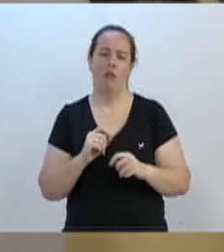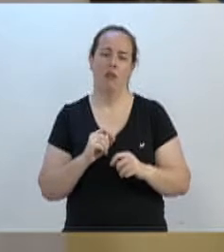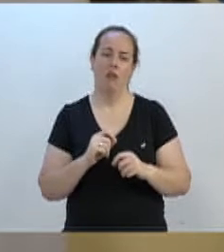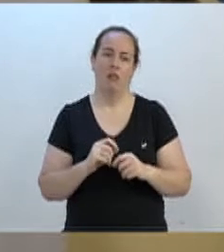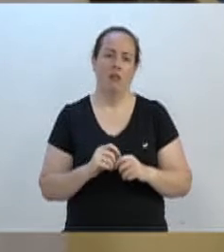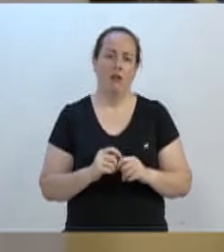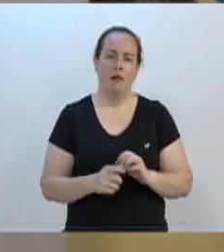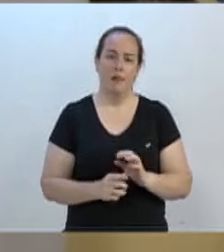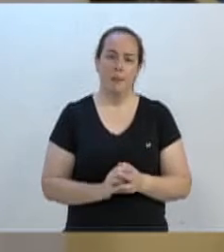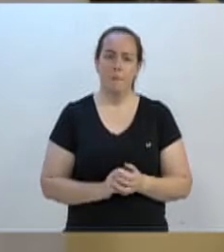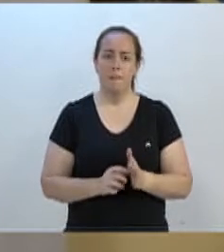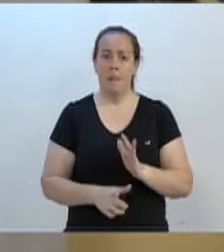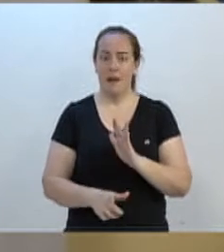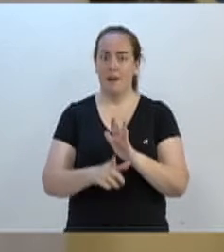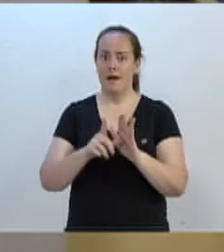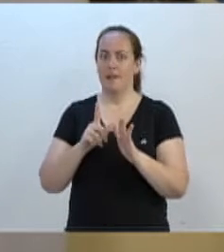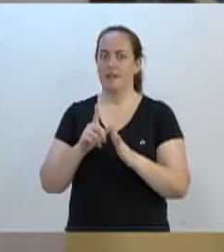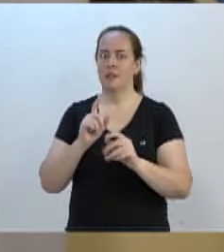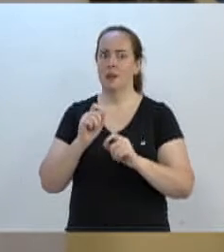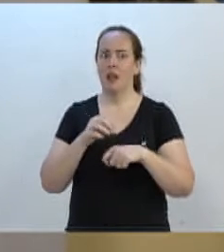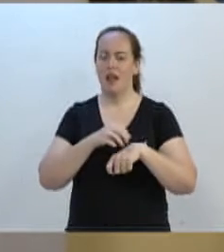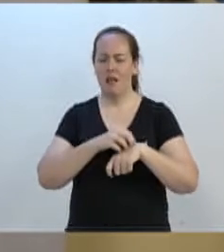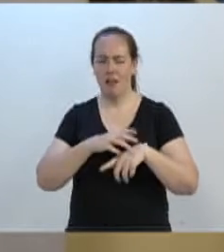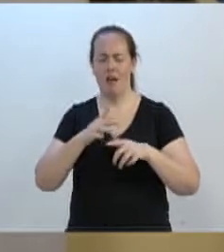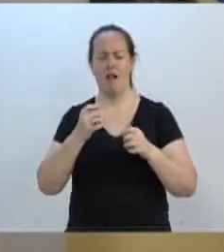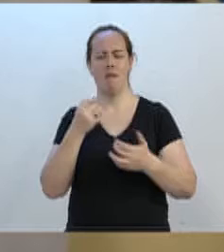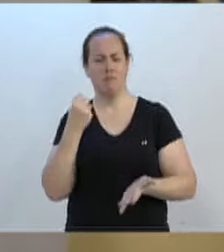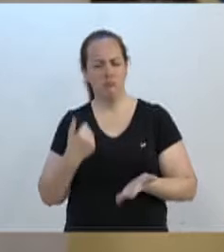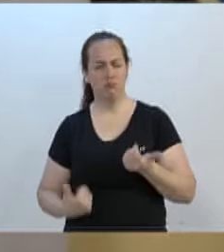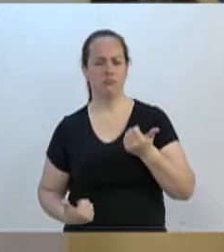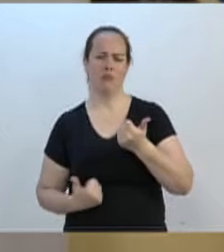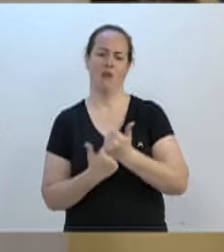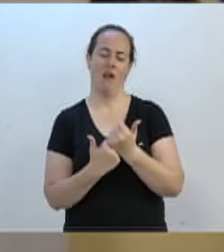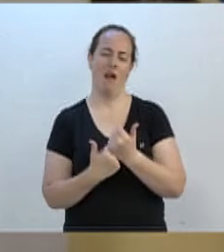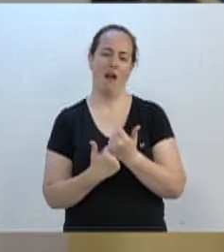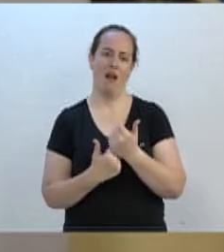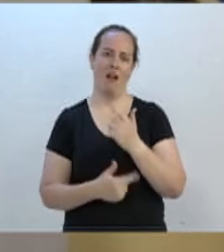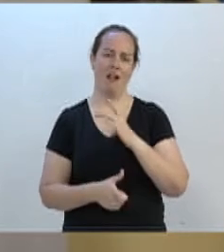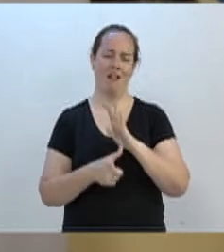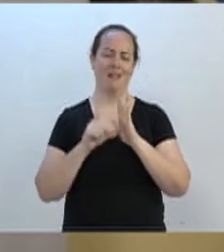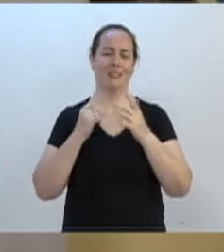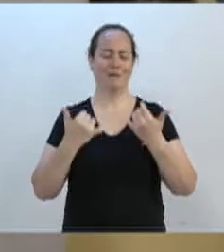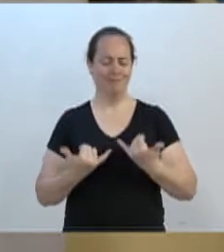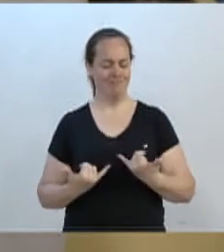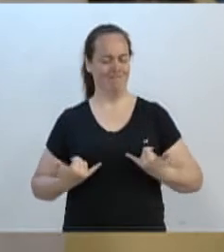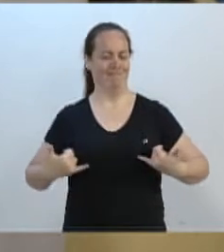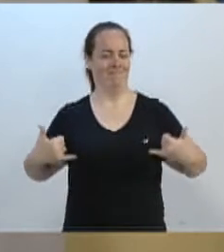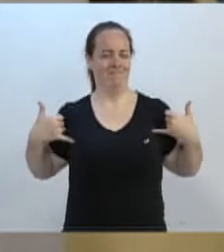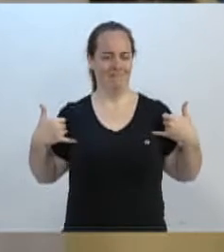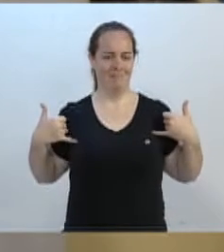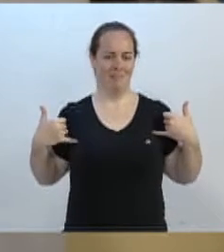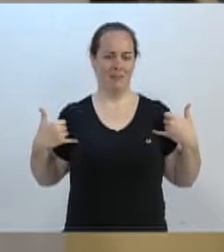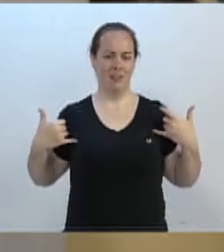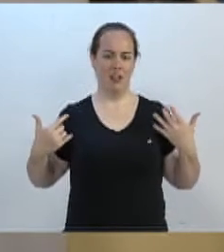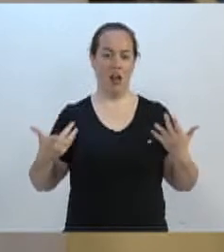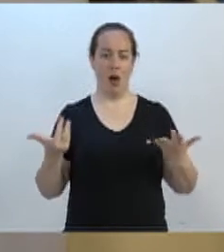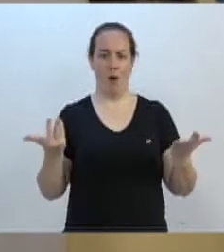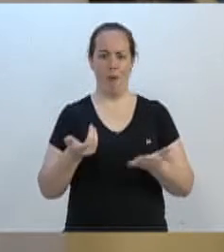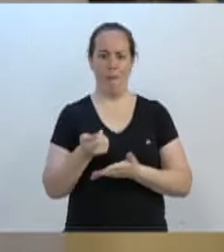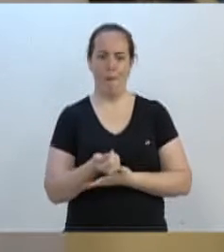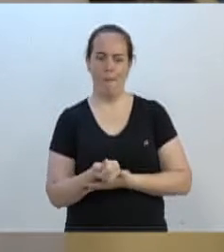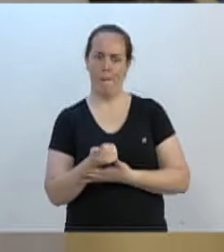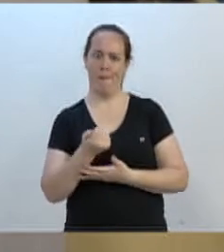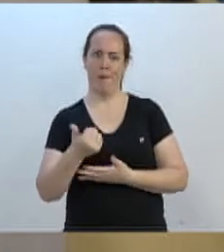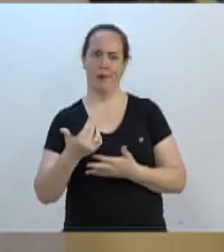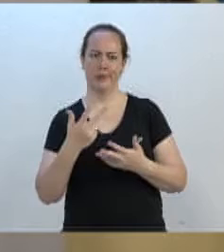né? Levar a logo de algumas empresas era um grande orgulho para algumas pessoas, está quase se